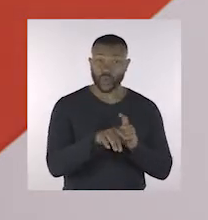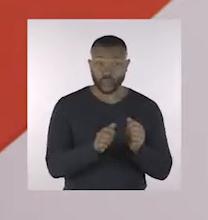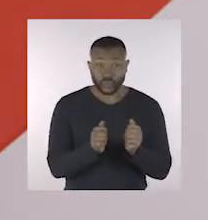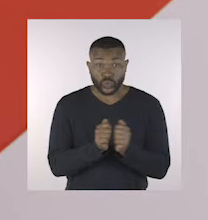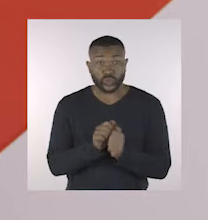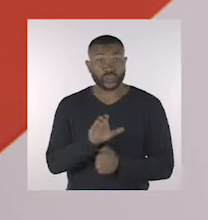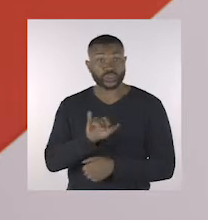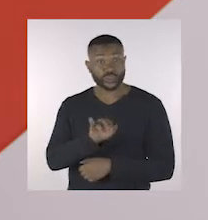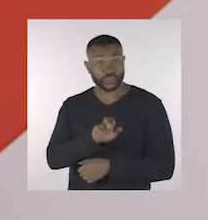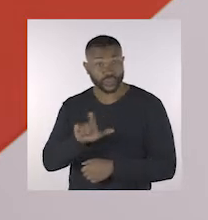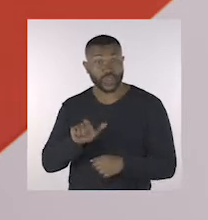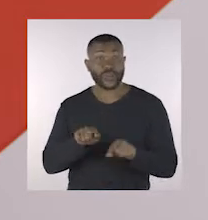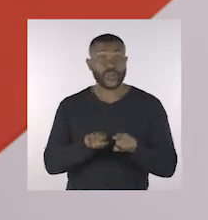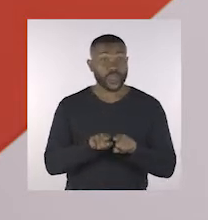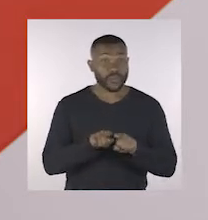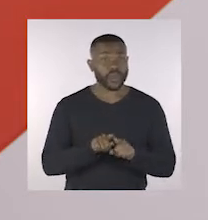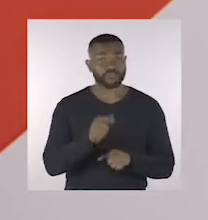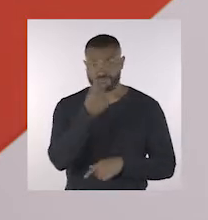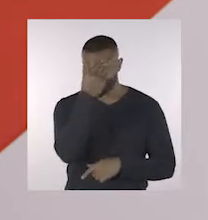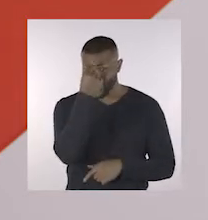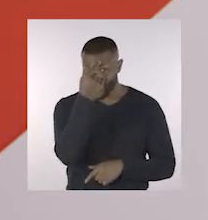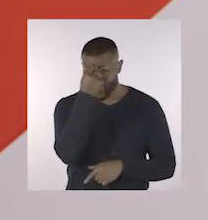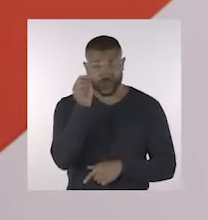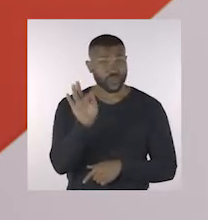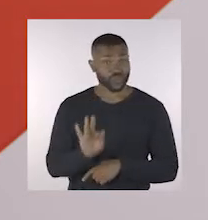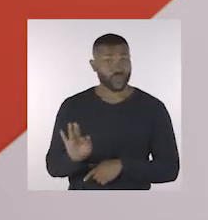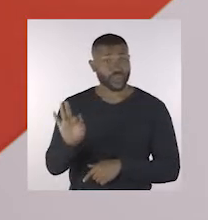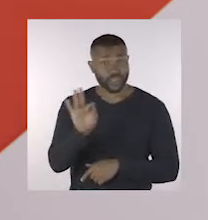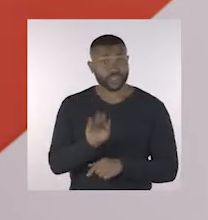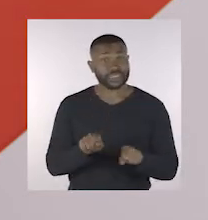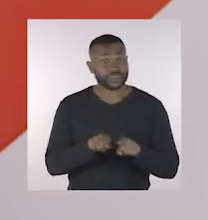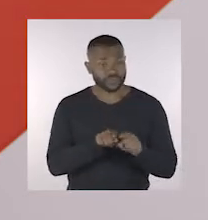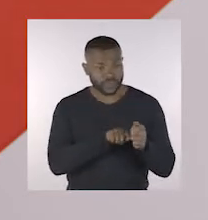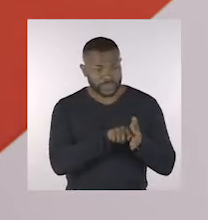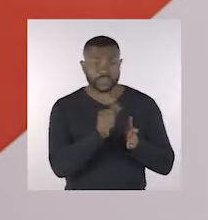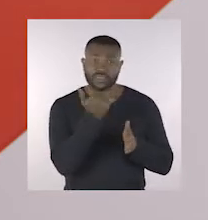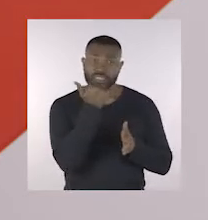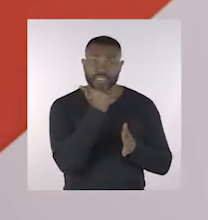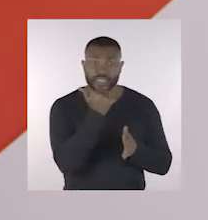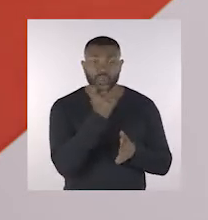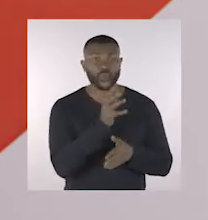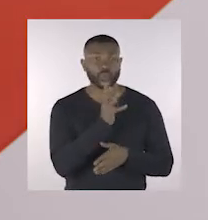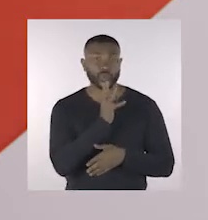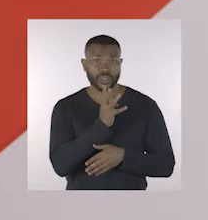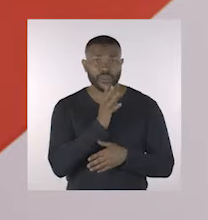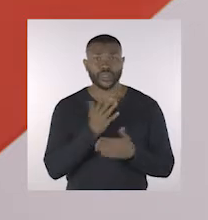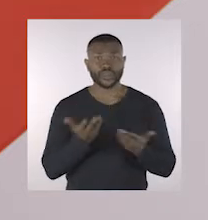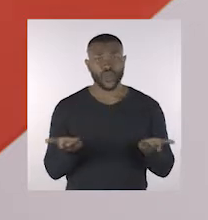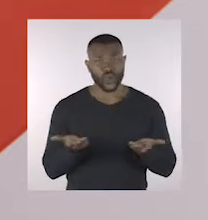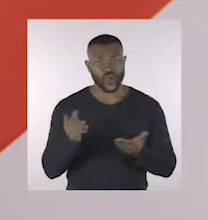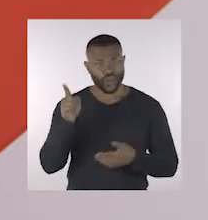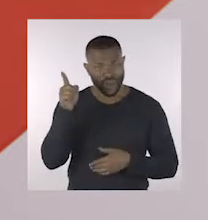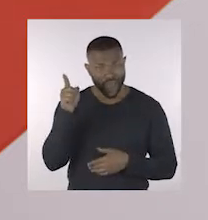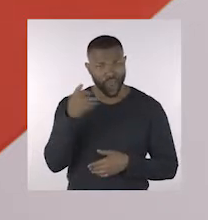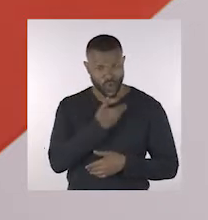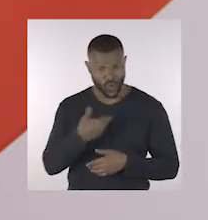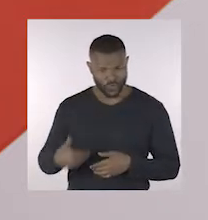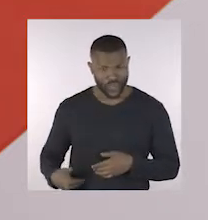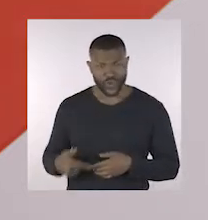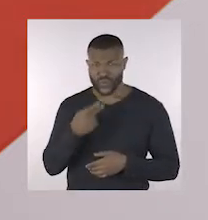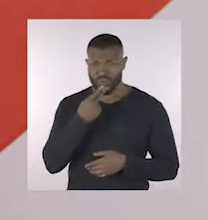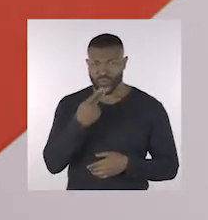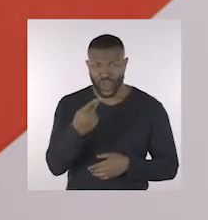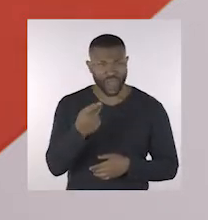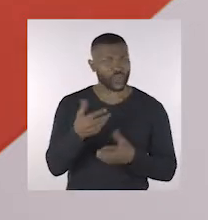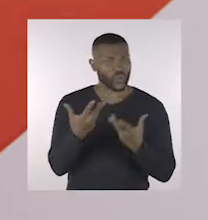social com a sociedade civil com as Universidades né com consciência com conhecimento no momento inclusive que o